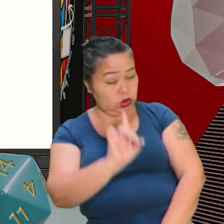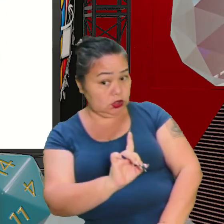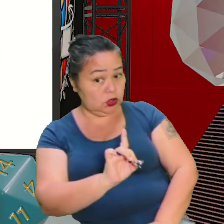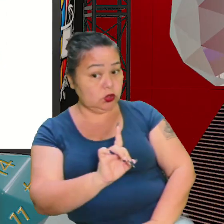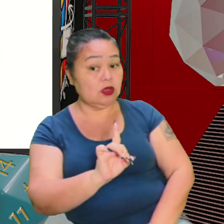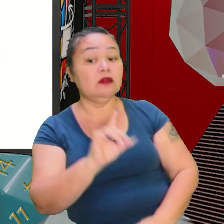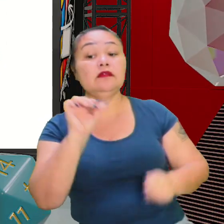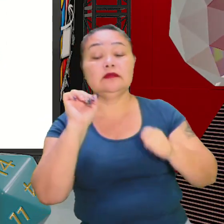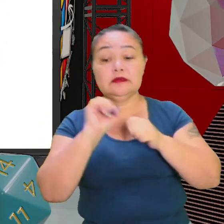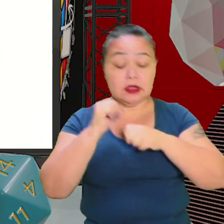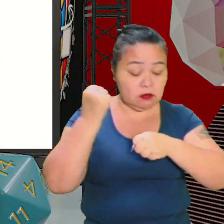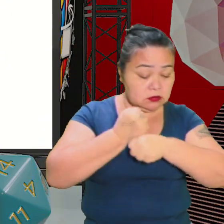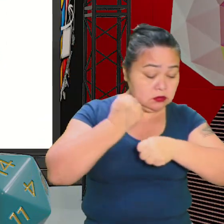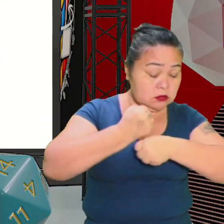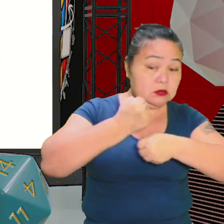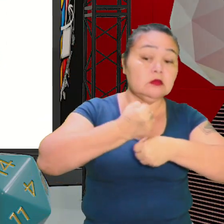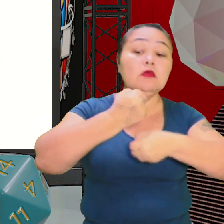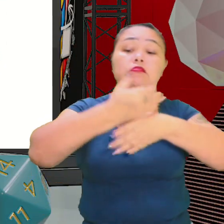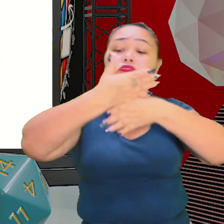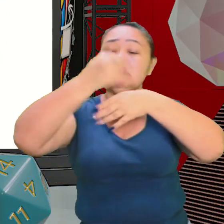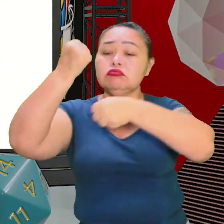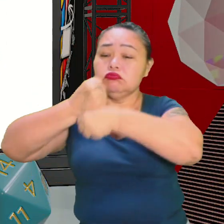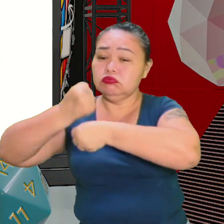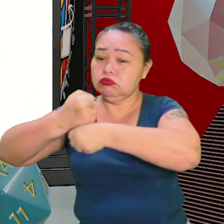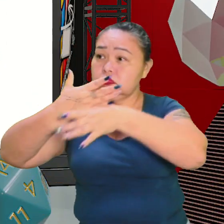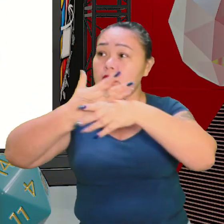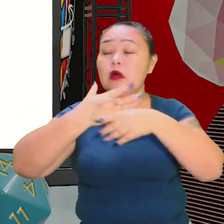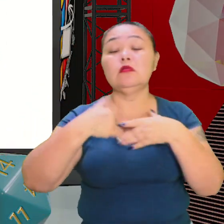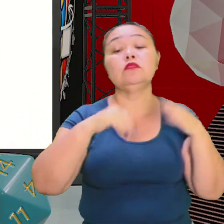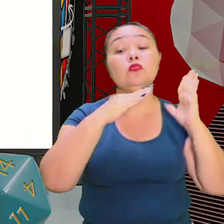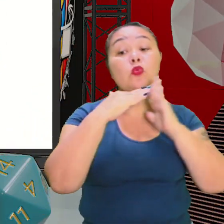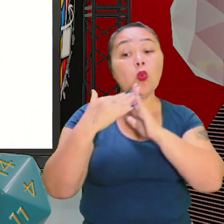tá? Você fez Beleza. um muro, fiz um muro aqui dentro, direitinho.